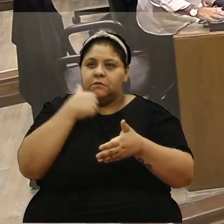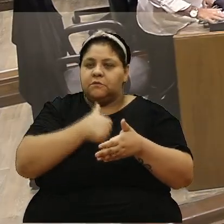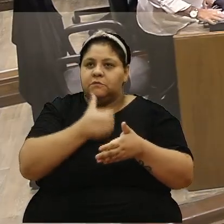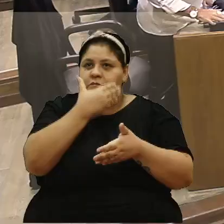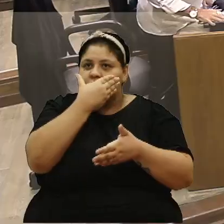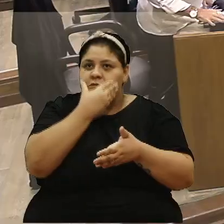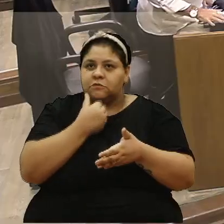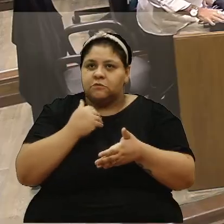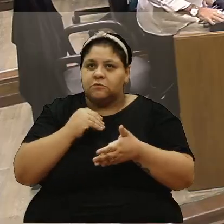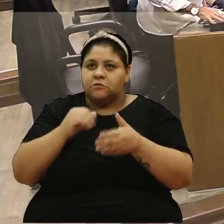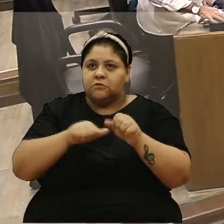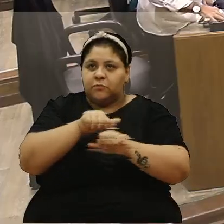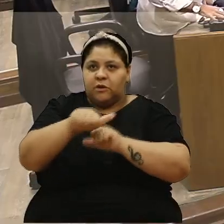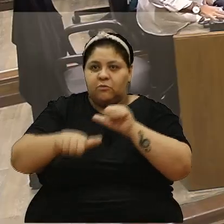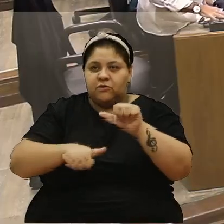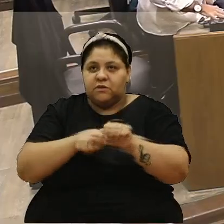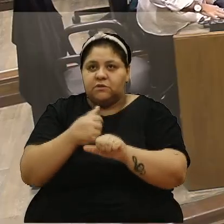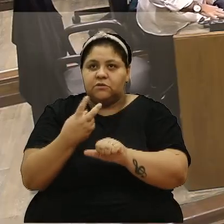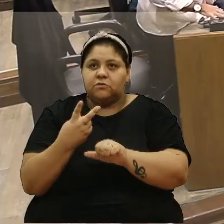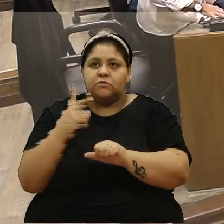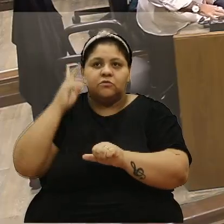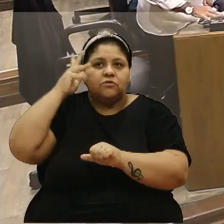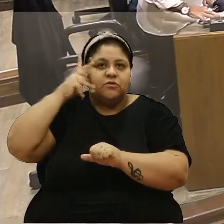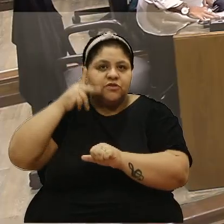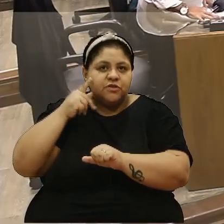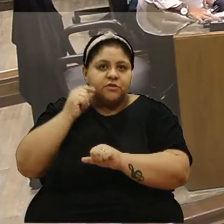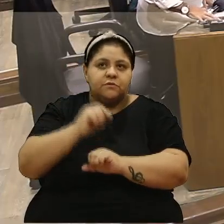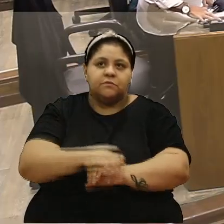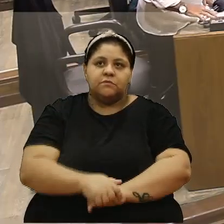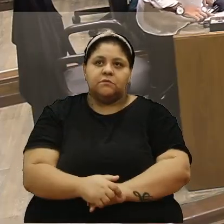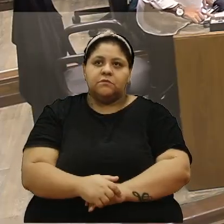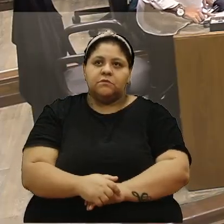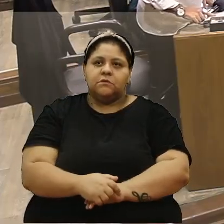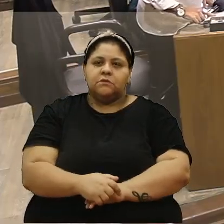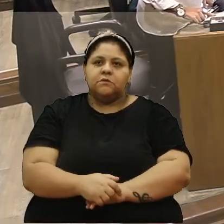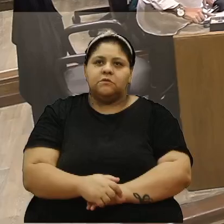pelo adiamento de 2 dias. Pedido de Voto vista. sim, presidente. Voto sim, presidente.